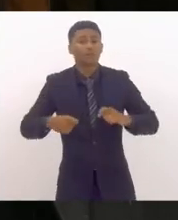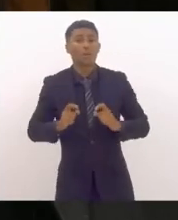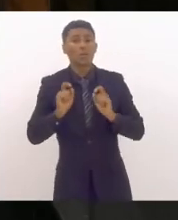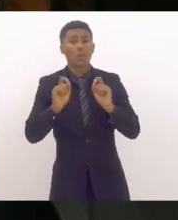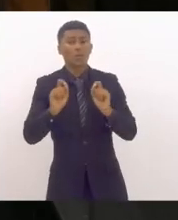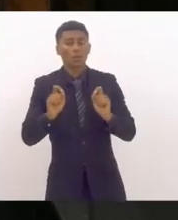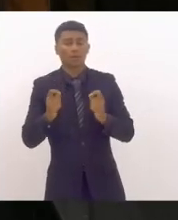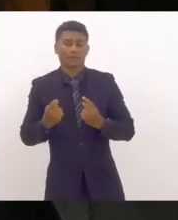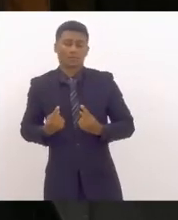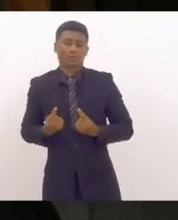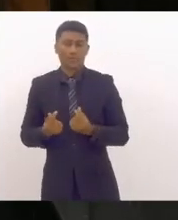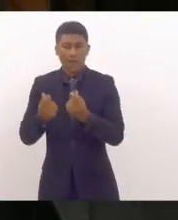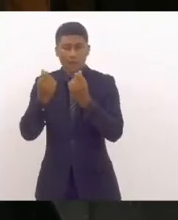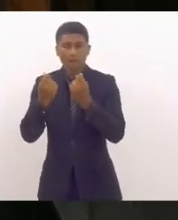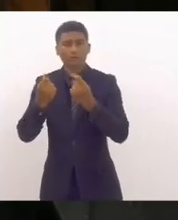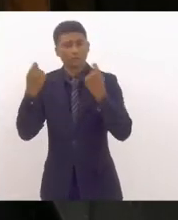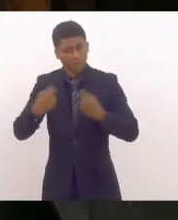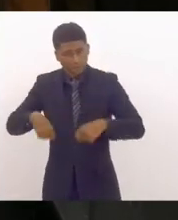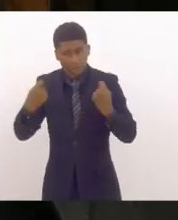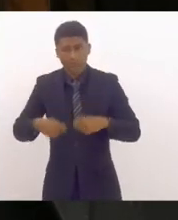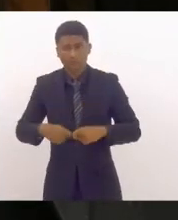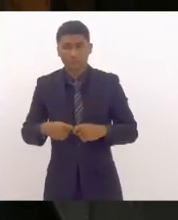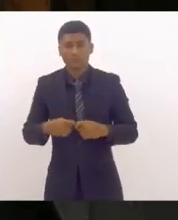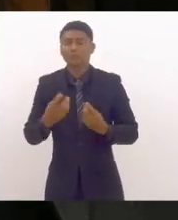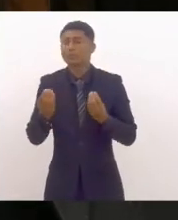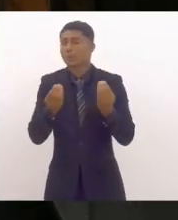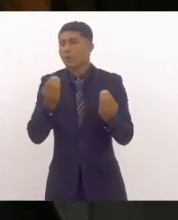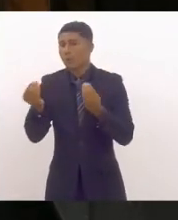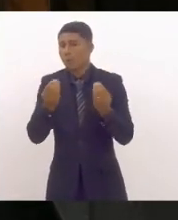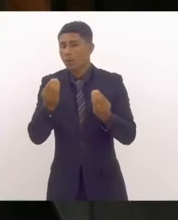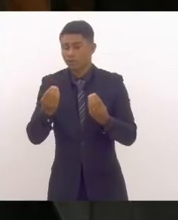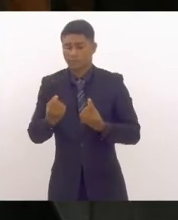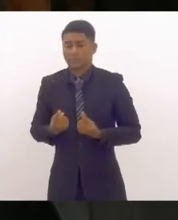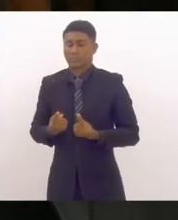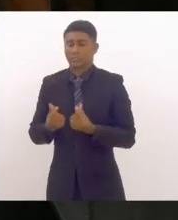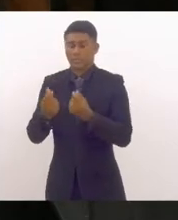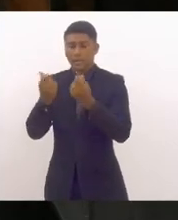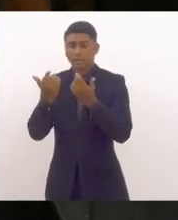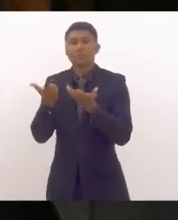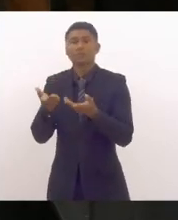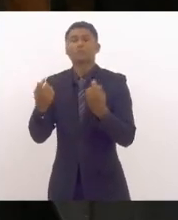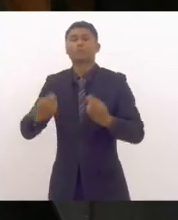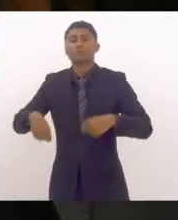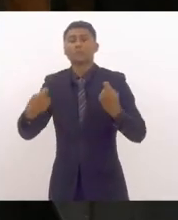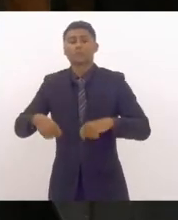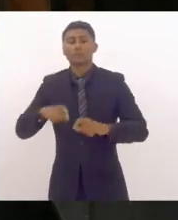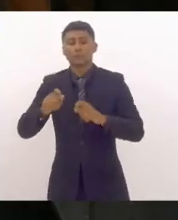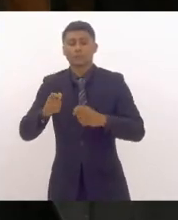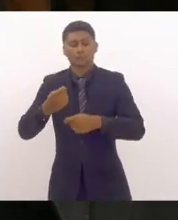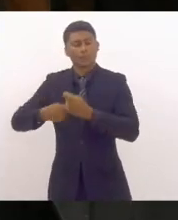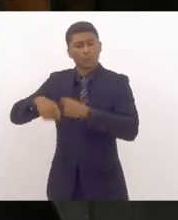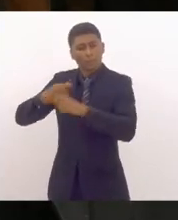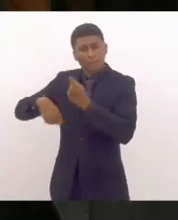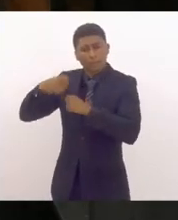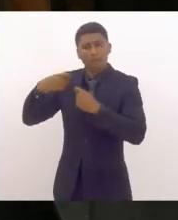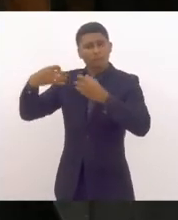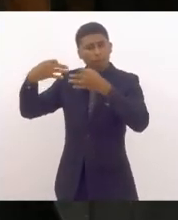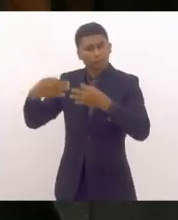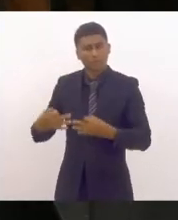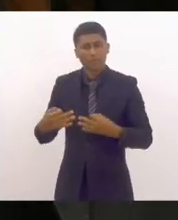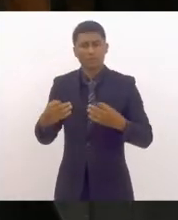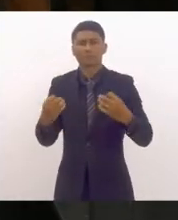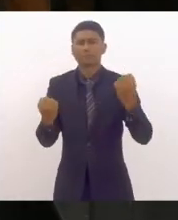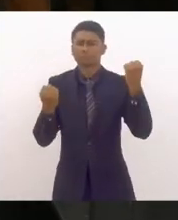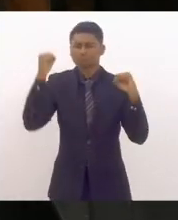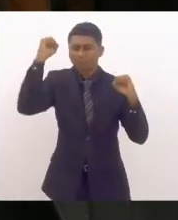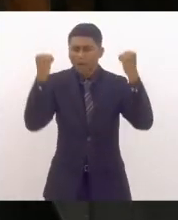sou necessários recursos e para ter mais recurso para ter mais dinheiro é preciso voltar a movimentar a economia votar pela